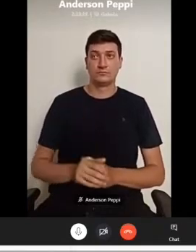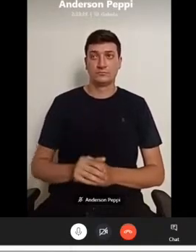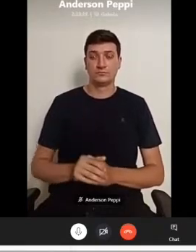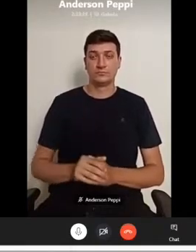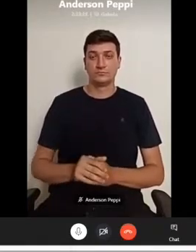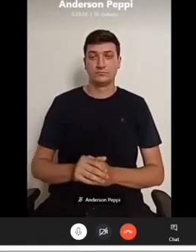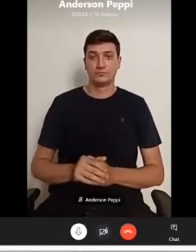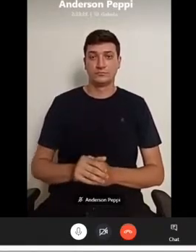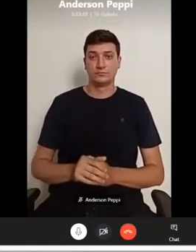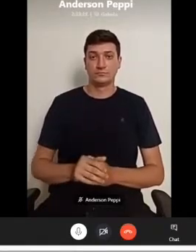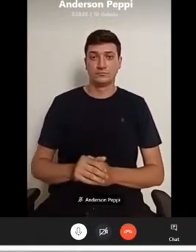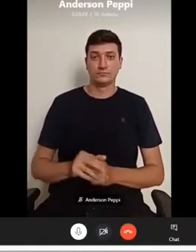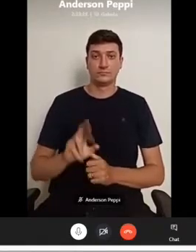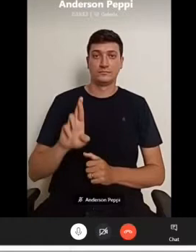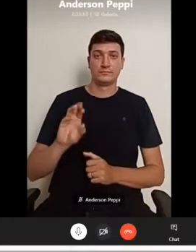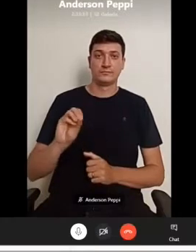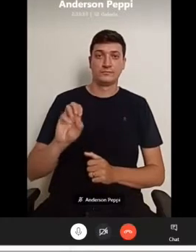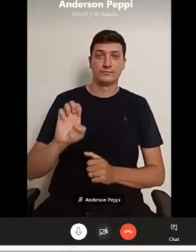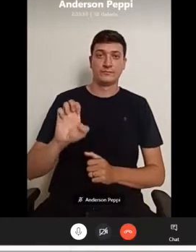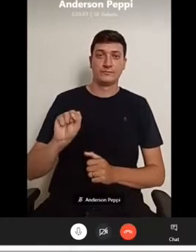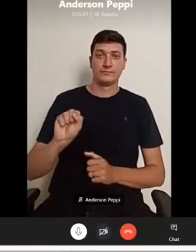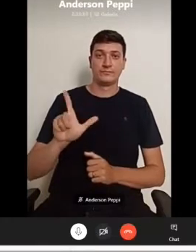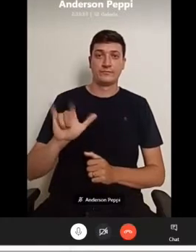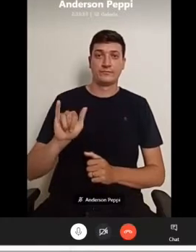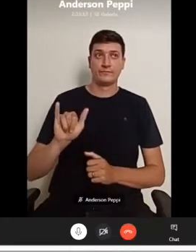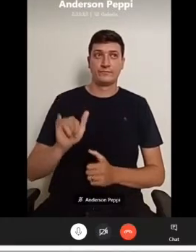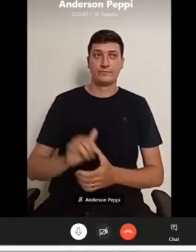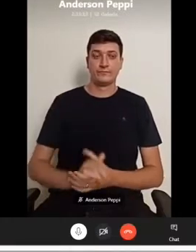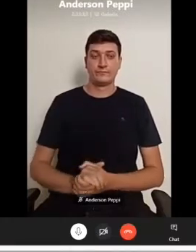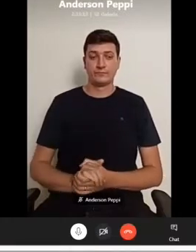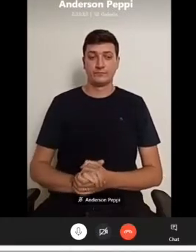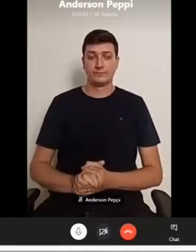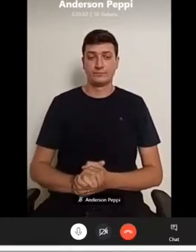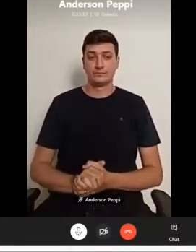Roseli Antunes da Silva.